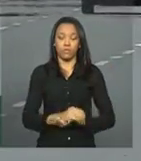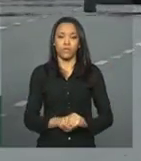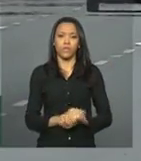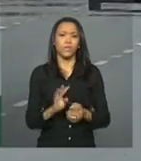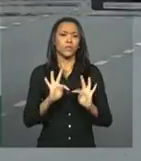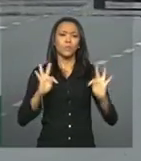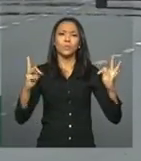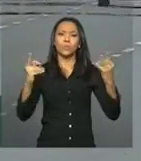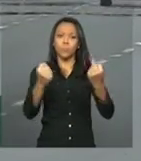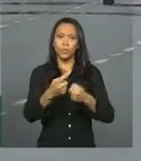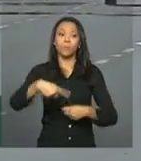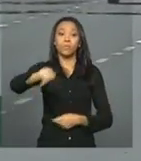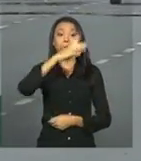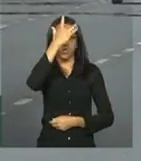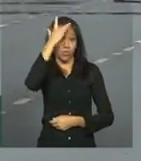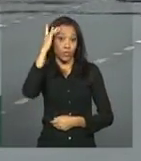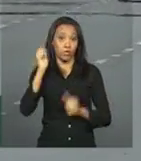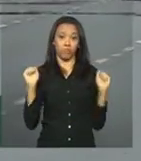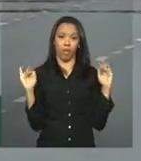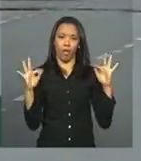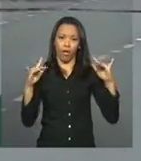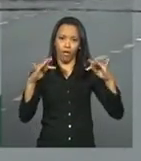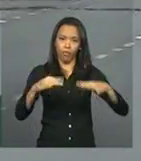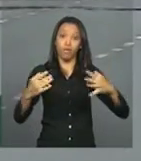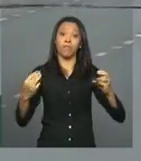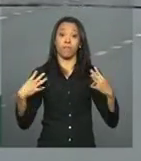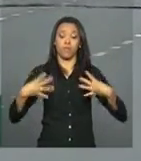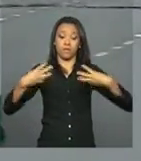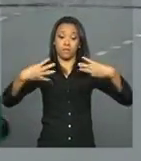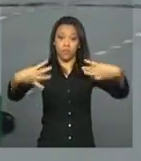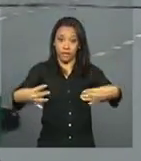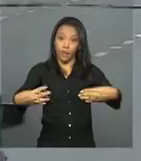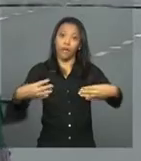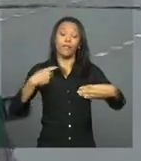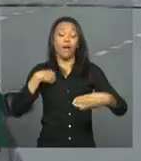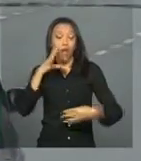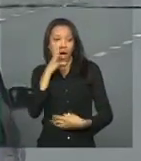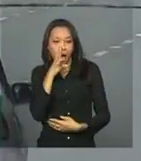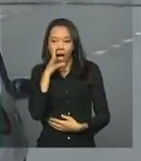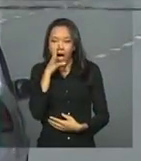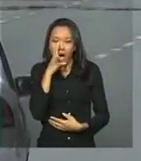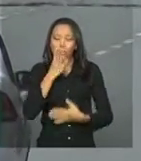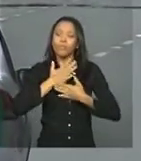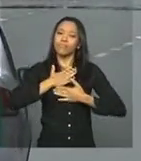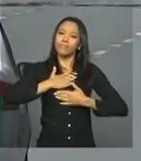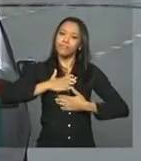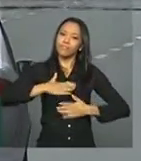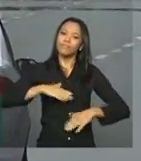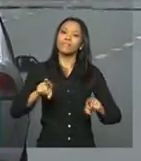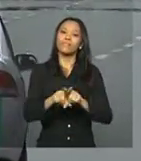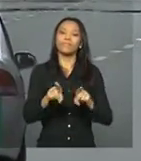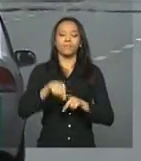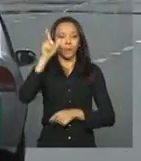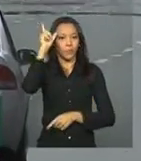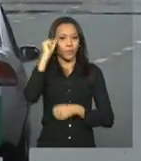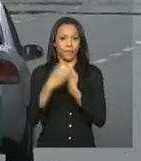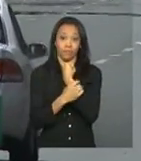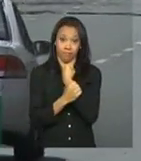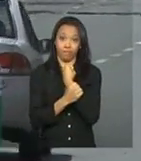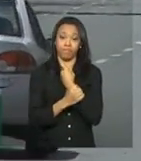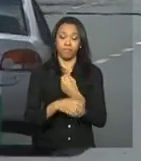Tudo para garantir, né, que as pessoas que estão na esplanada possam acompanhar tudo isso com calma e tranquilidade.